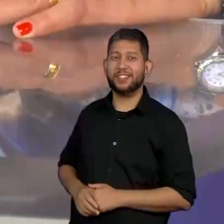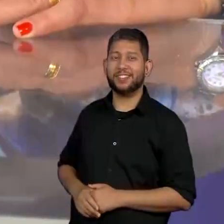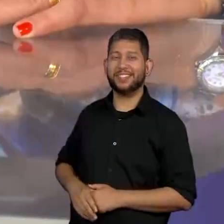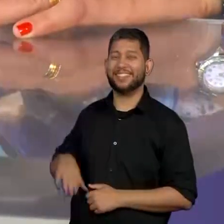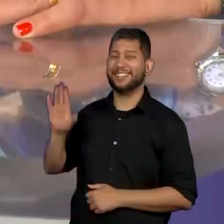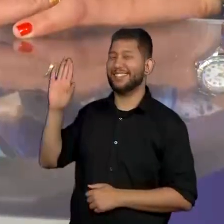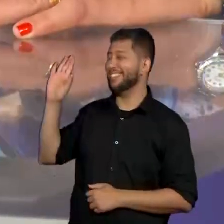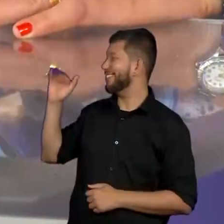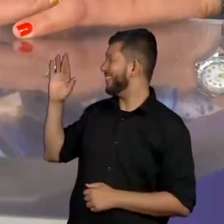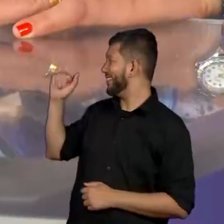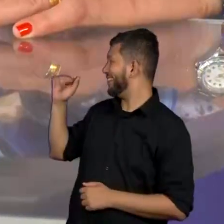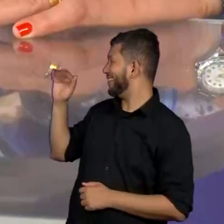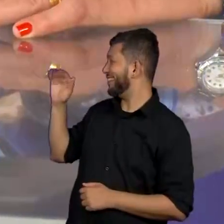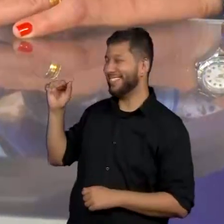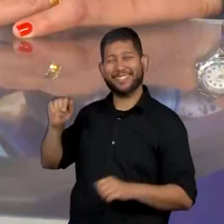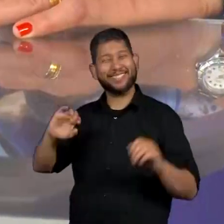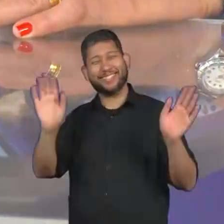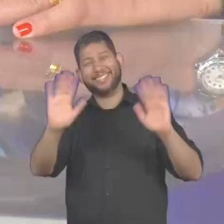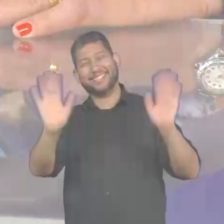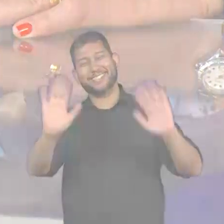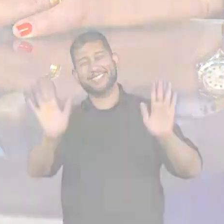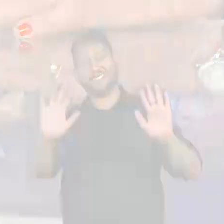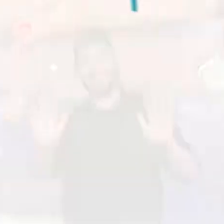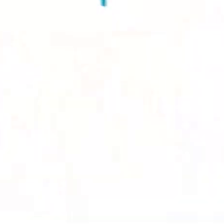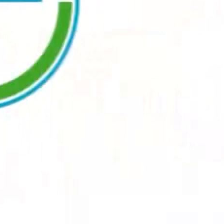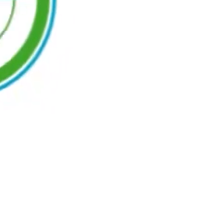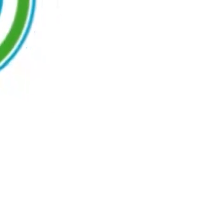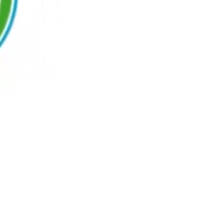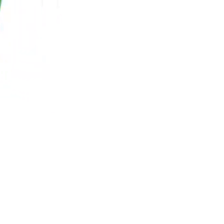tchau tchau galera até mais